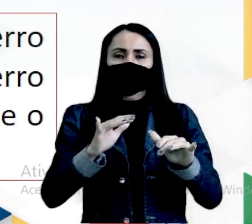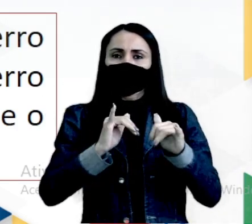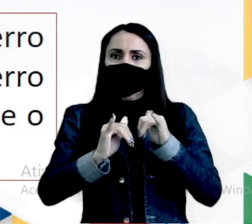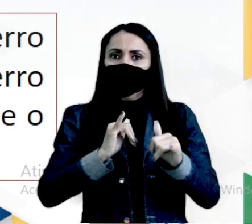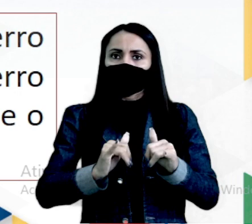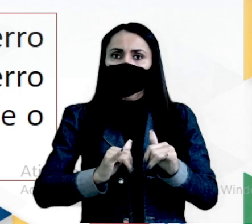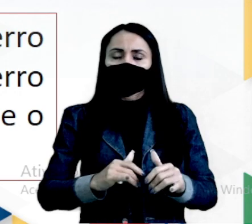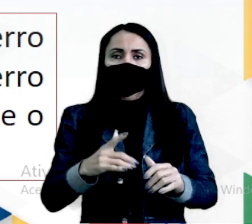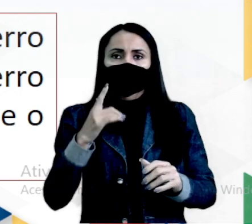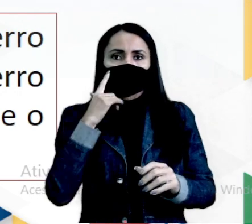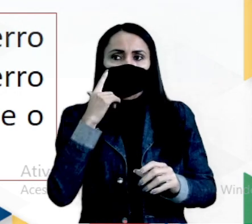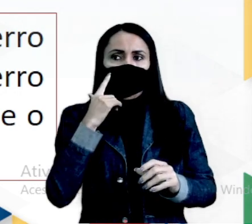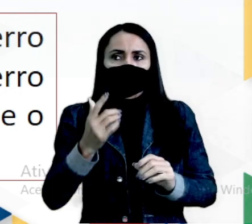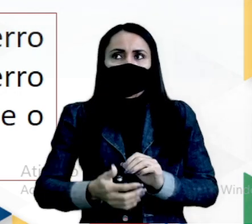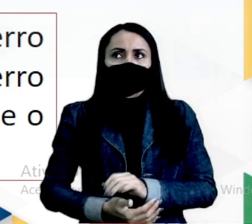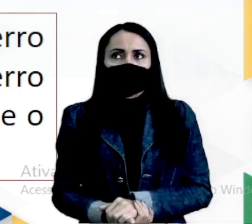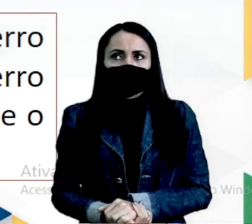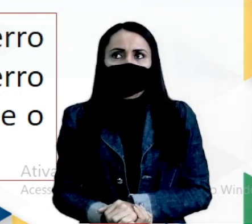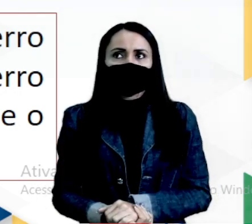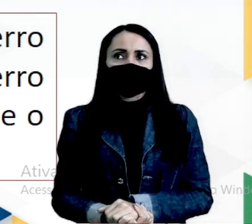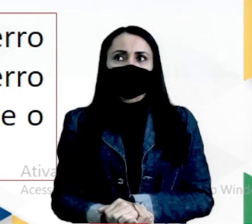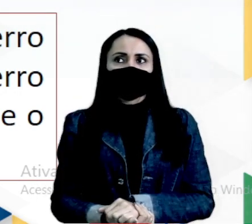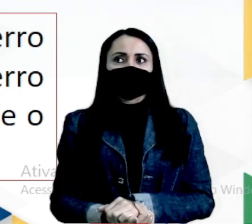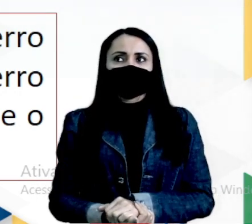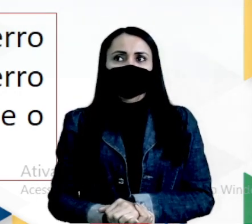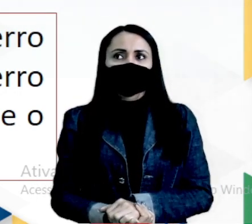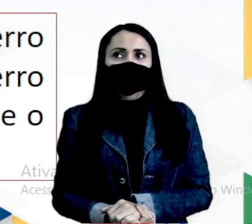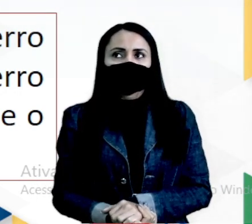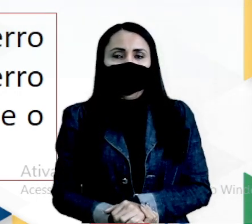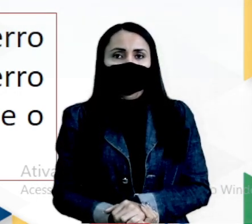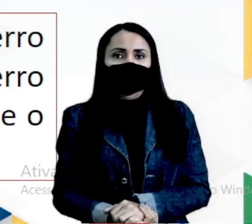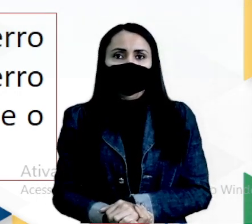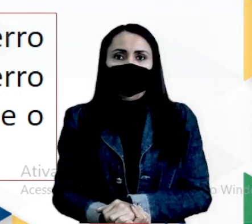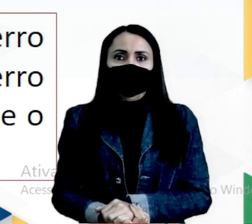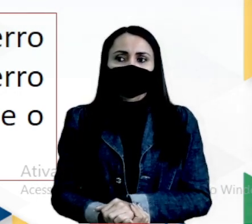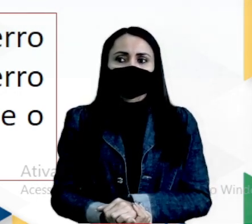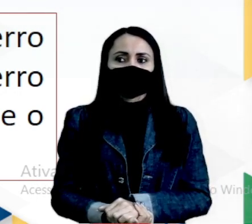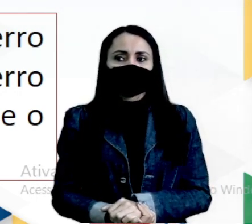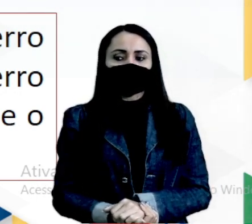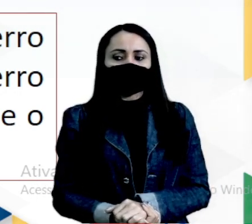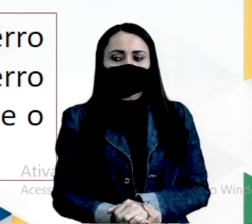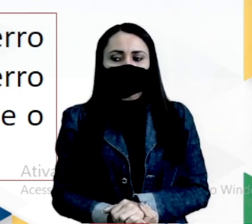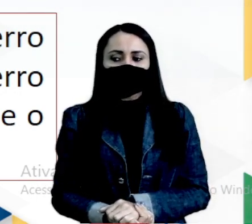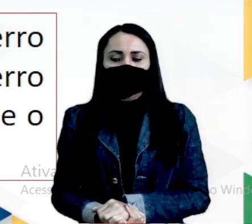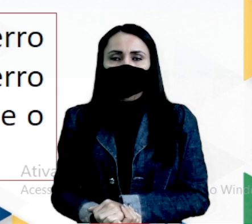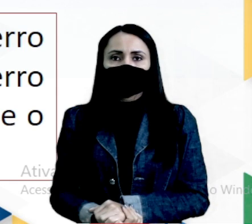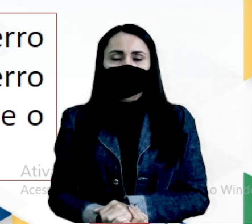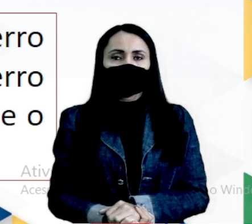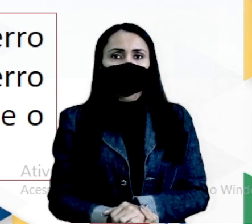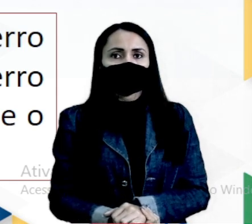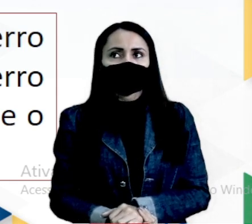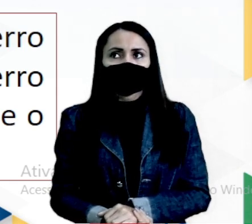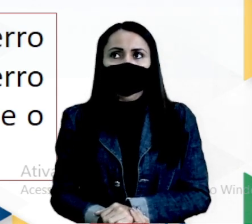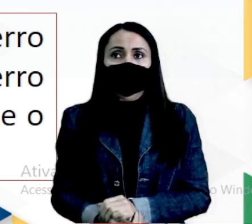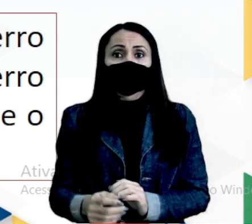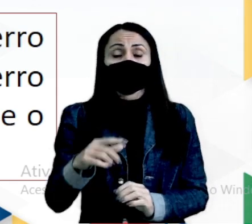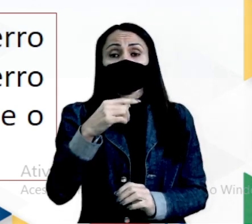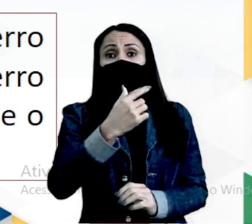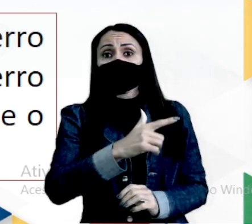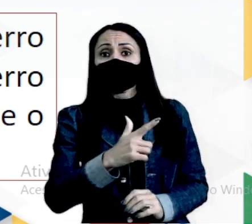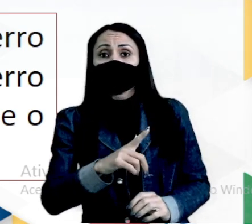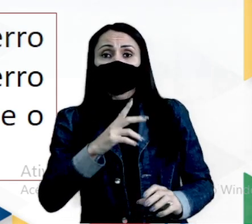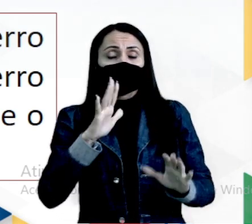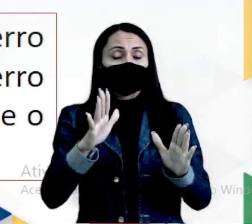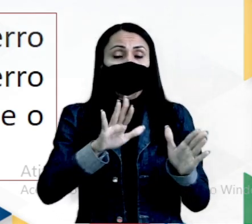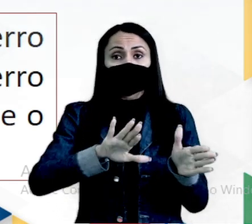coloca Guerra do Quebra-Quilo que você vai entender o que eu tô te falando. É uma sugestão. Fica à vontade, tá bom? A gente não tem como deixar